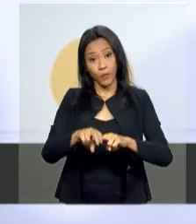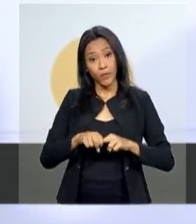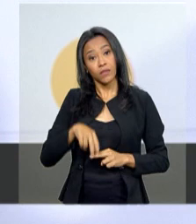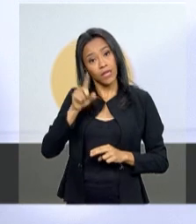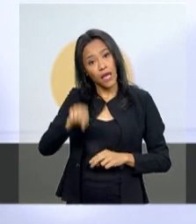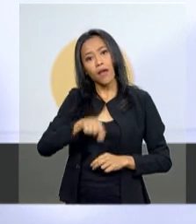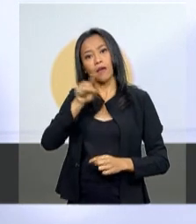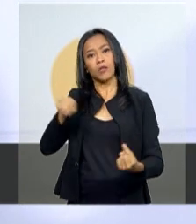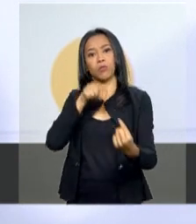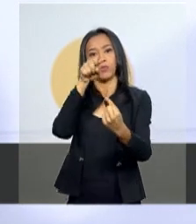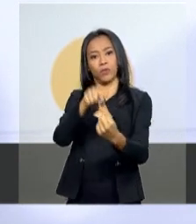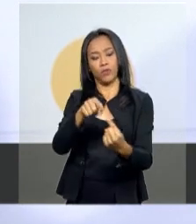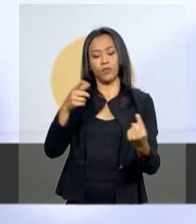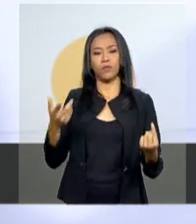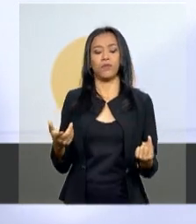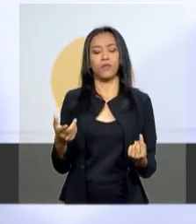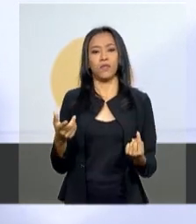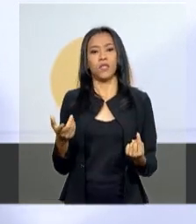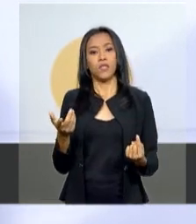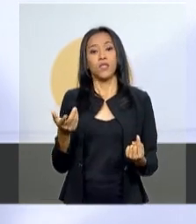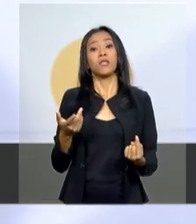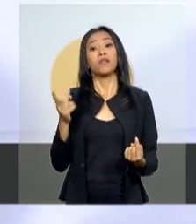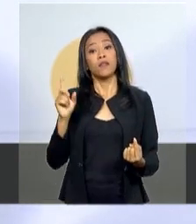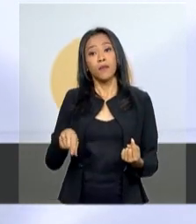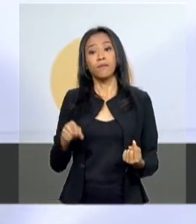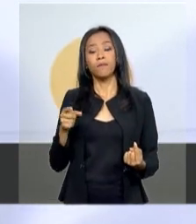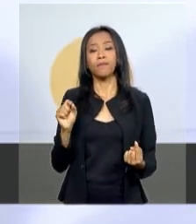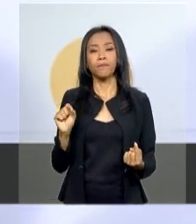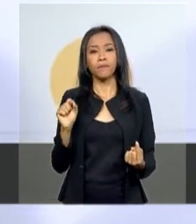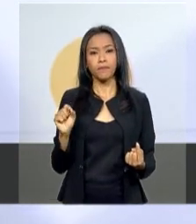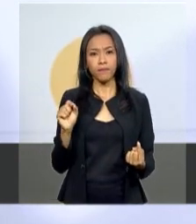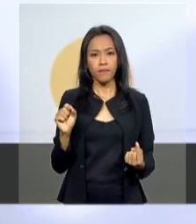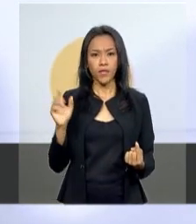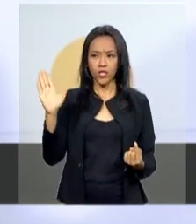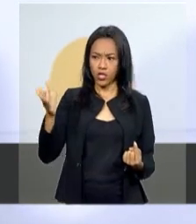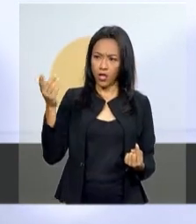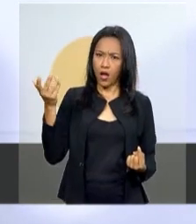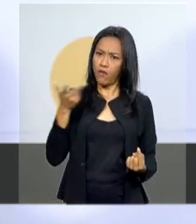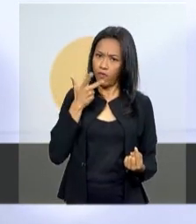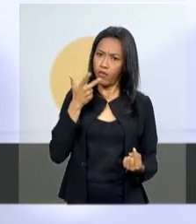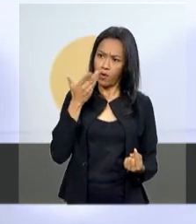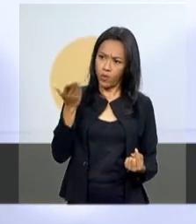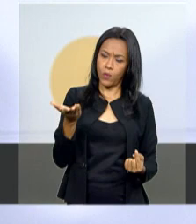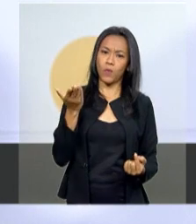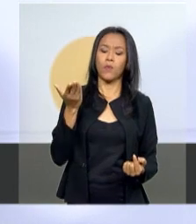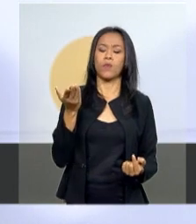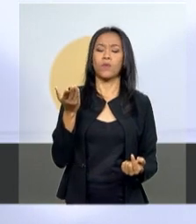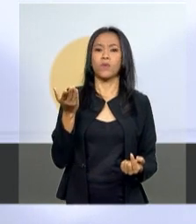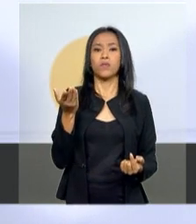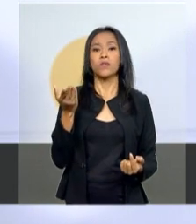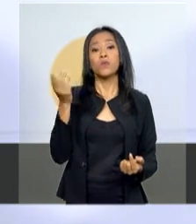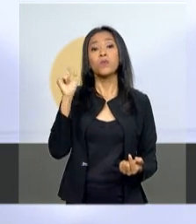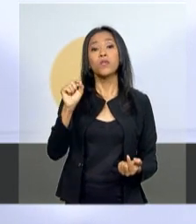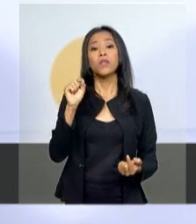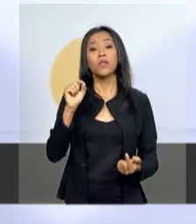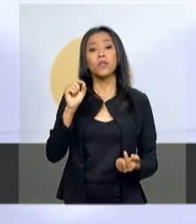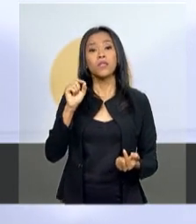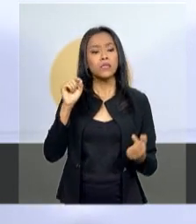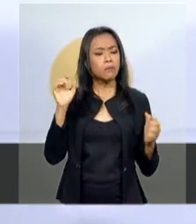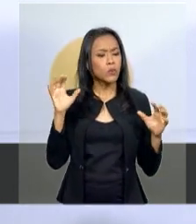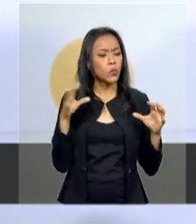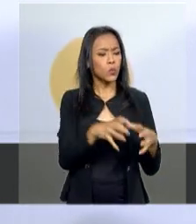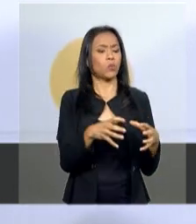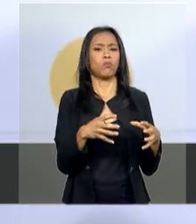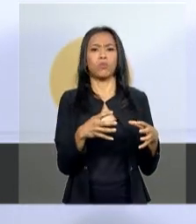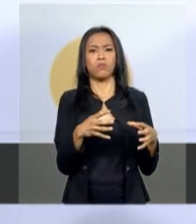objetivo é que fiz questão que estão de estar como como revelou o cl 1 sábado no grupo é incrível um